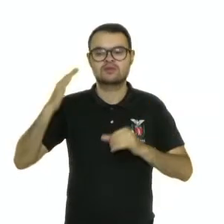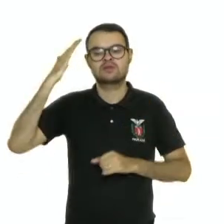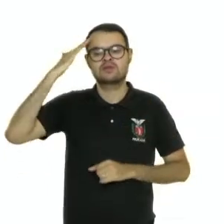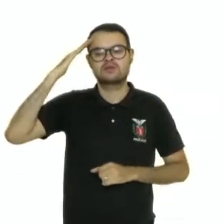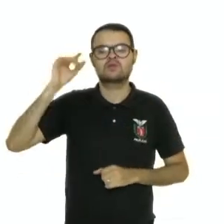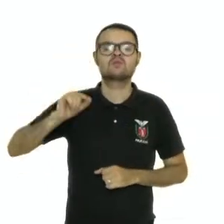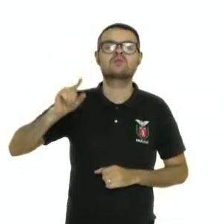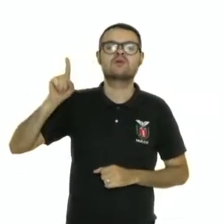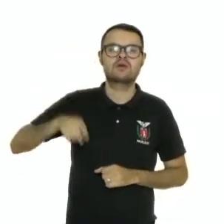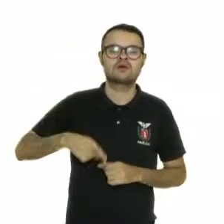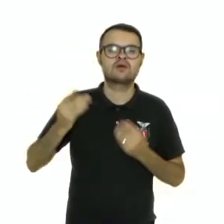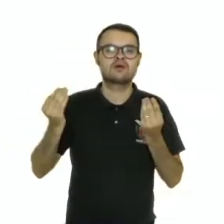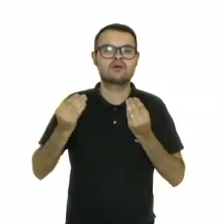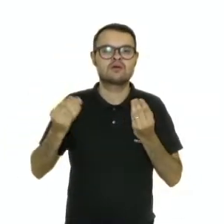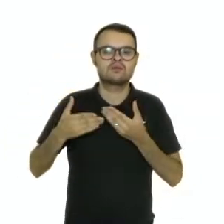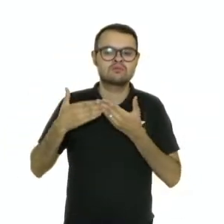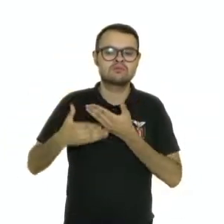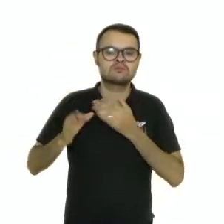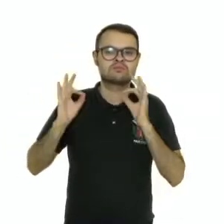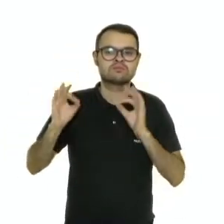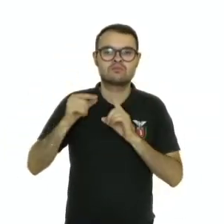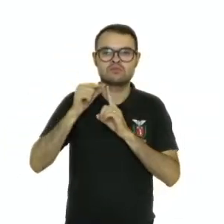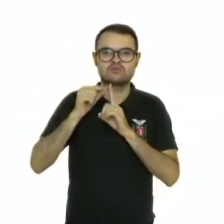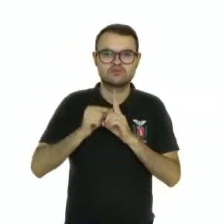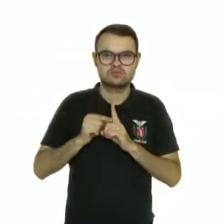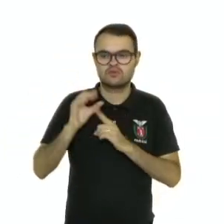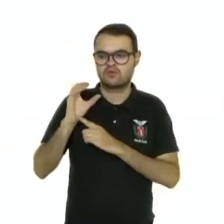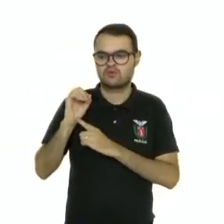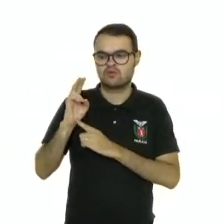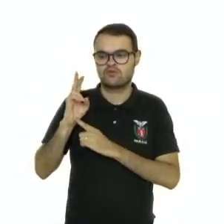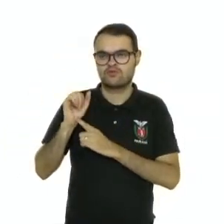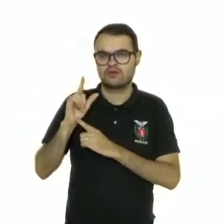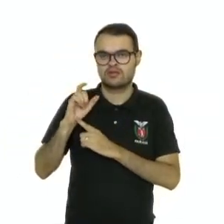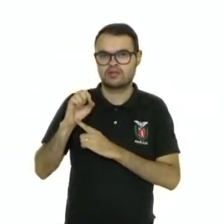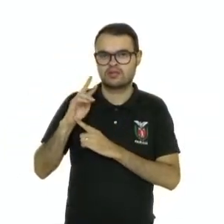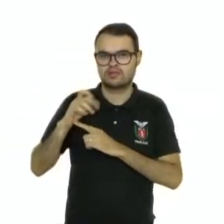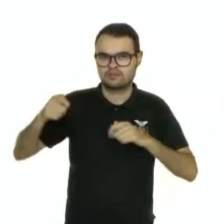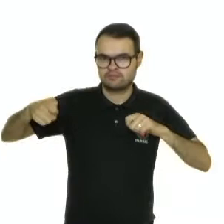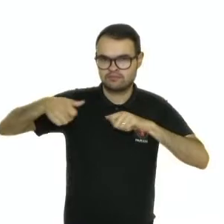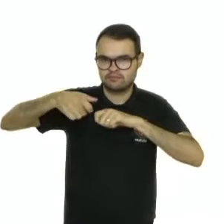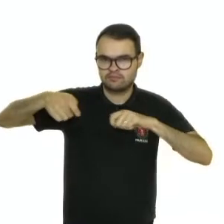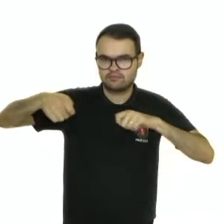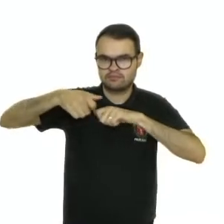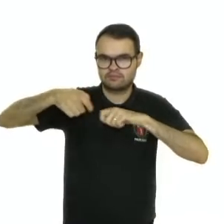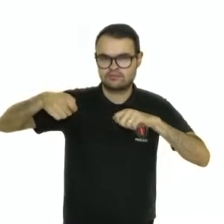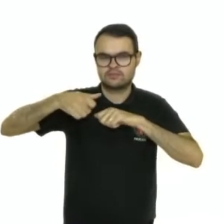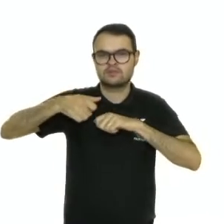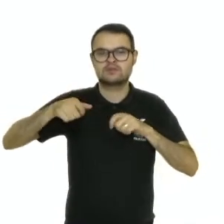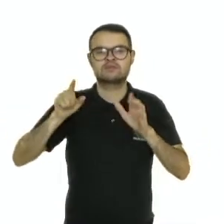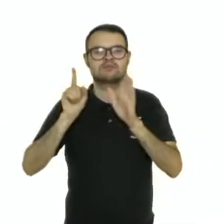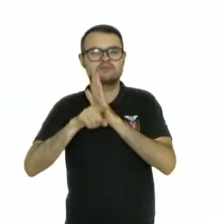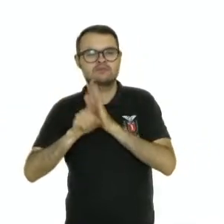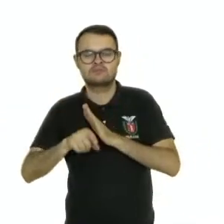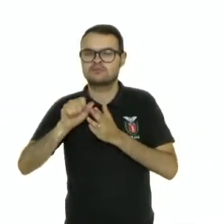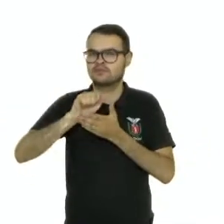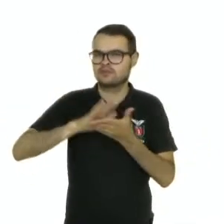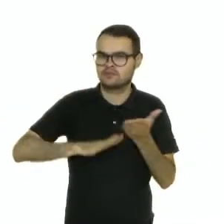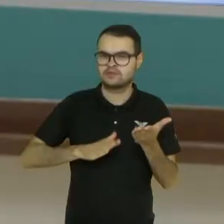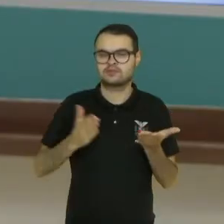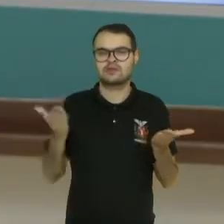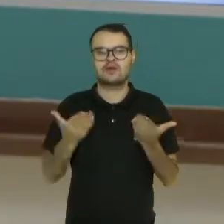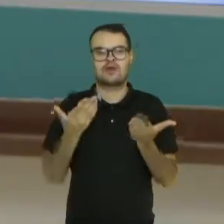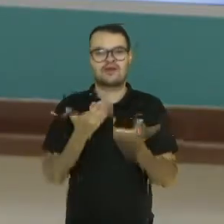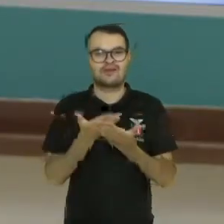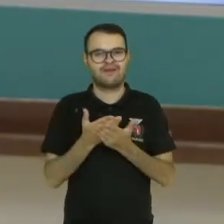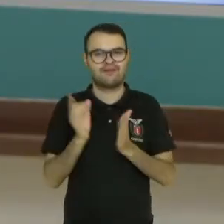se efetiva a ligação química do tipo covalente e praticar o conhecimento com questionamentos e atividades. E as perguntas